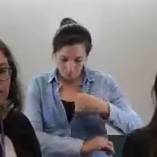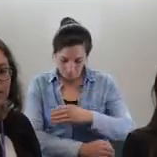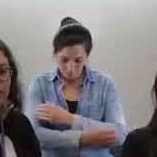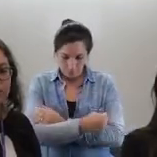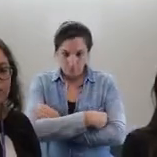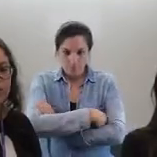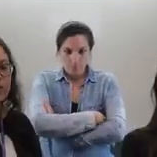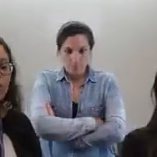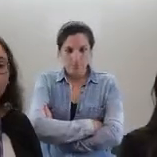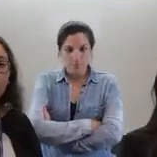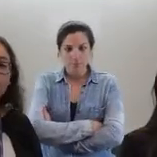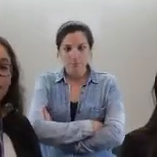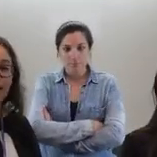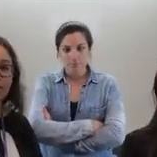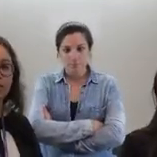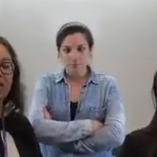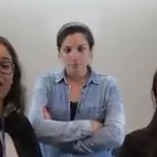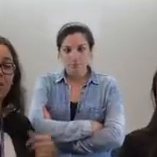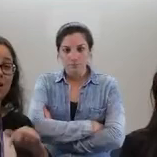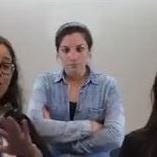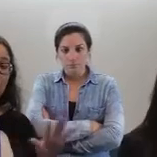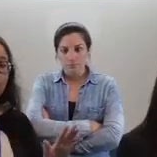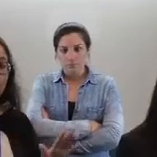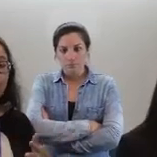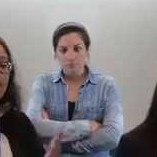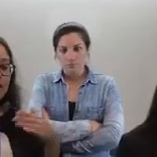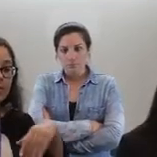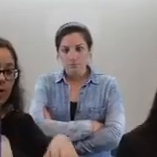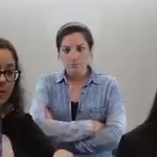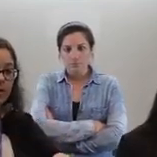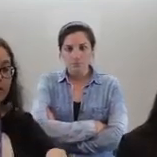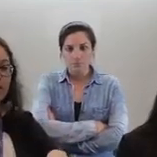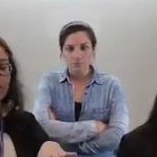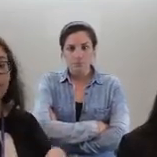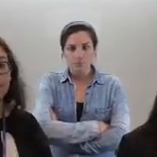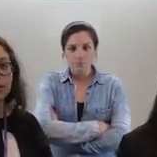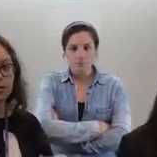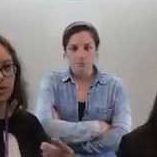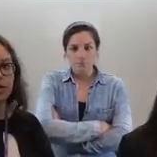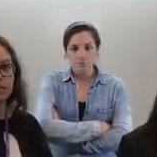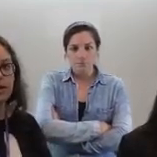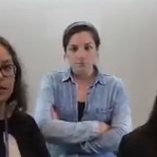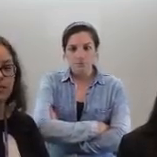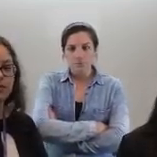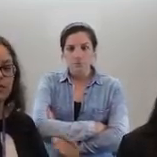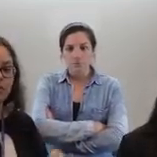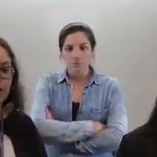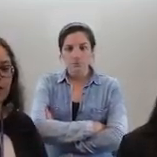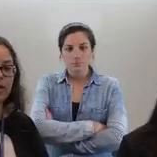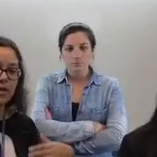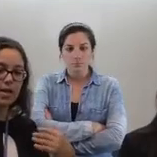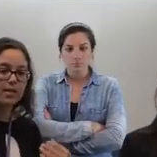fazer... vocês têm que comprar uns créditos, que aí não é nem com a Uno, é da própria Pearson, que eles pedem para